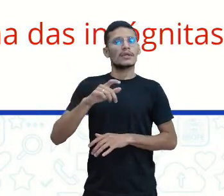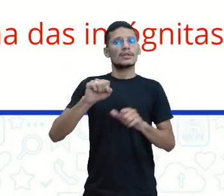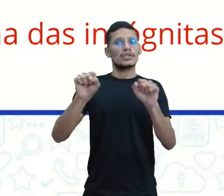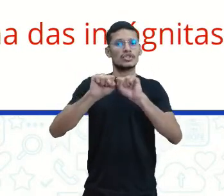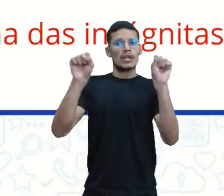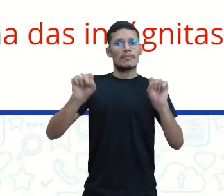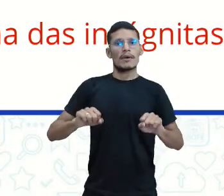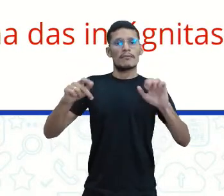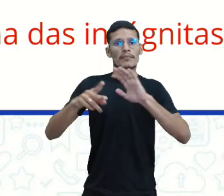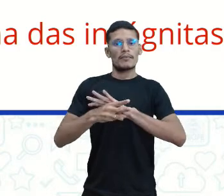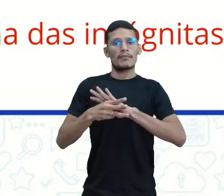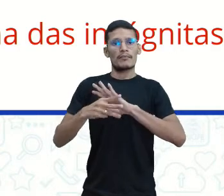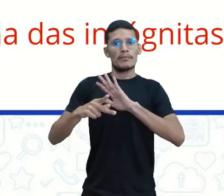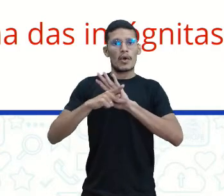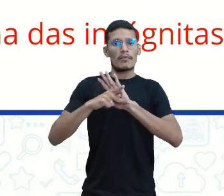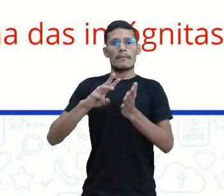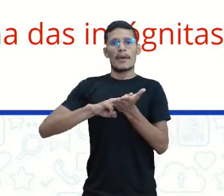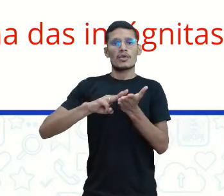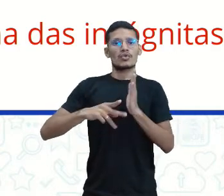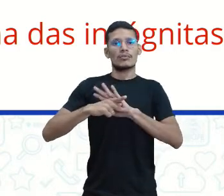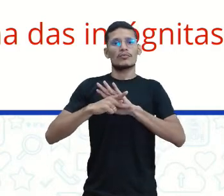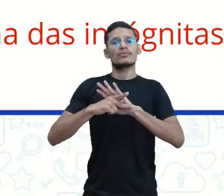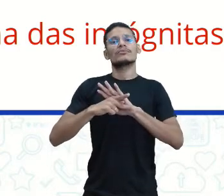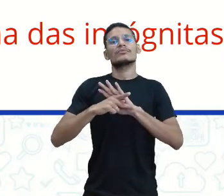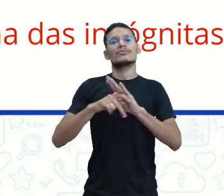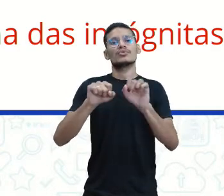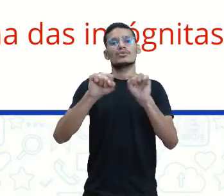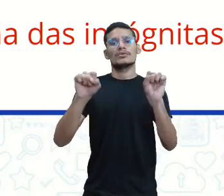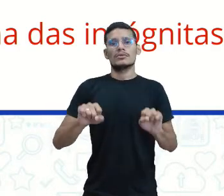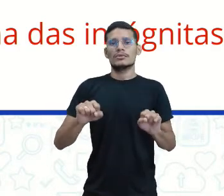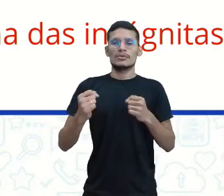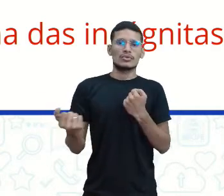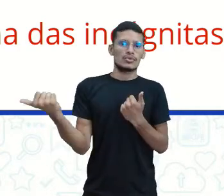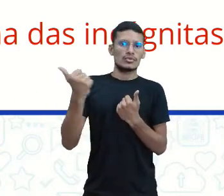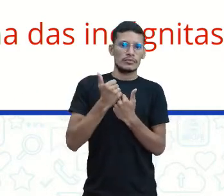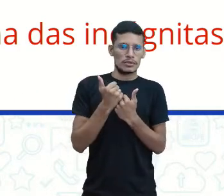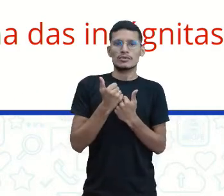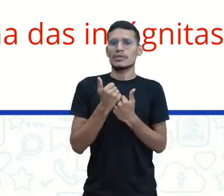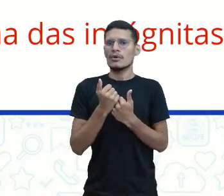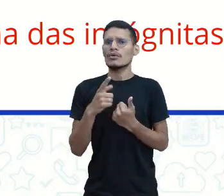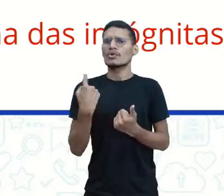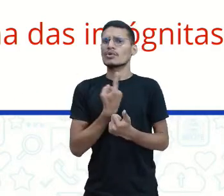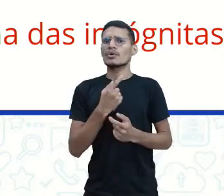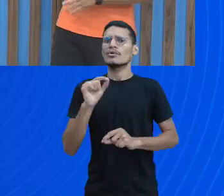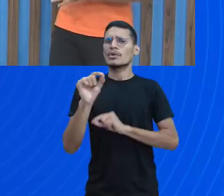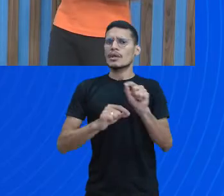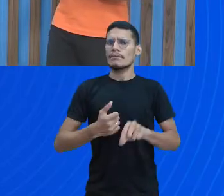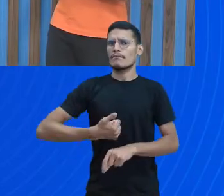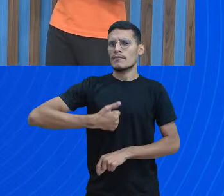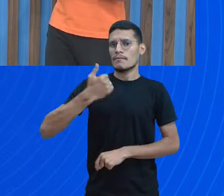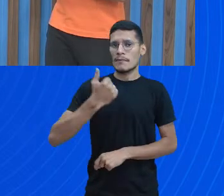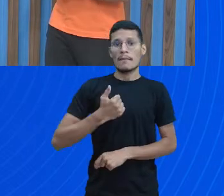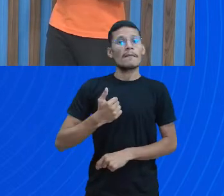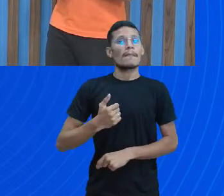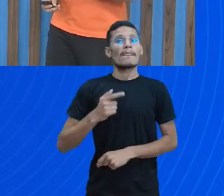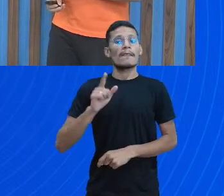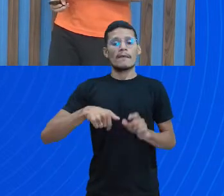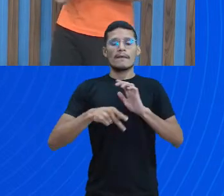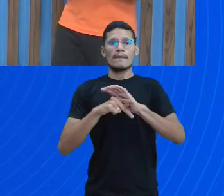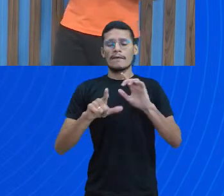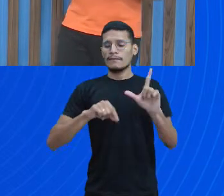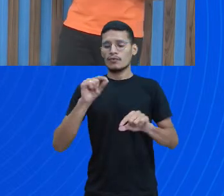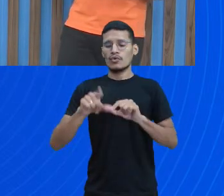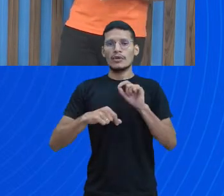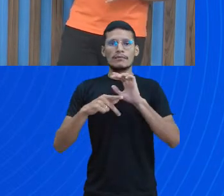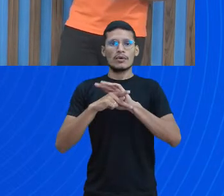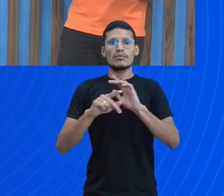pelo método da substituição, para a gente fazer esse método da substituição, o primeiro passo é a gente escolher